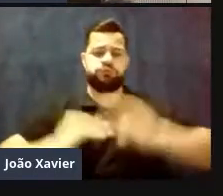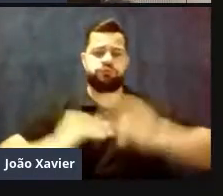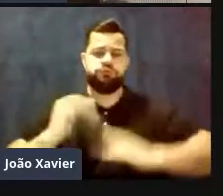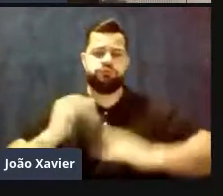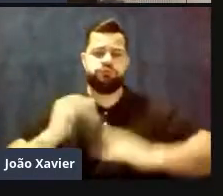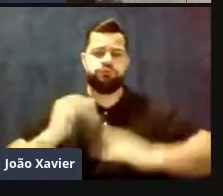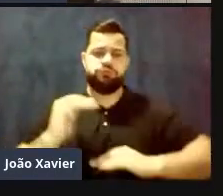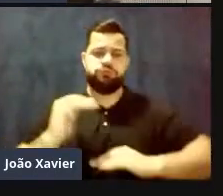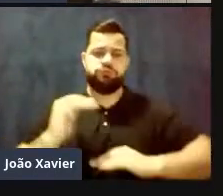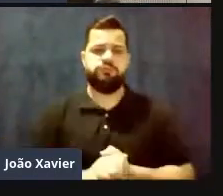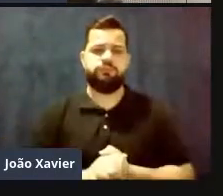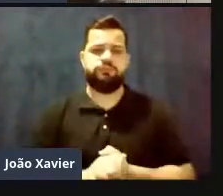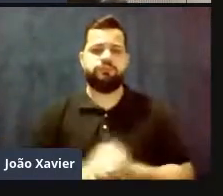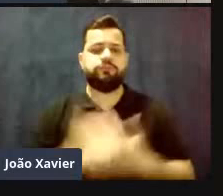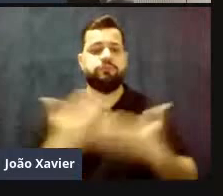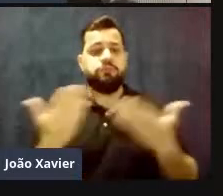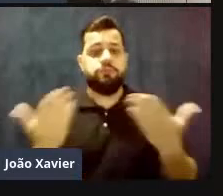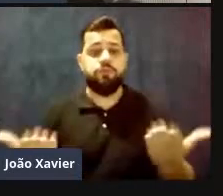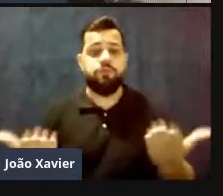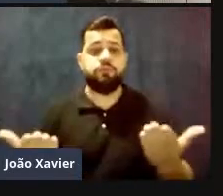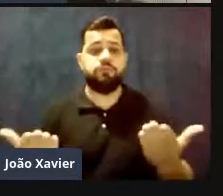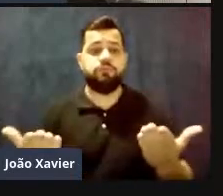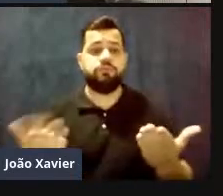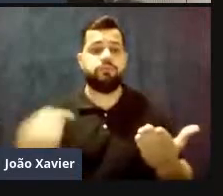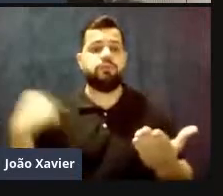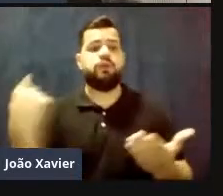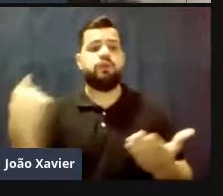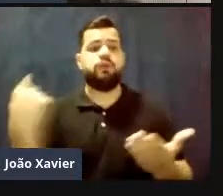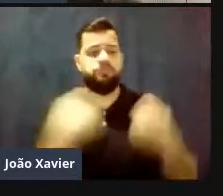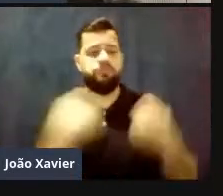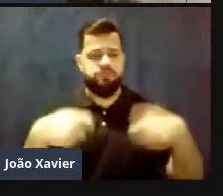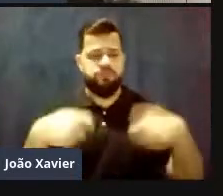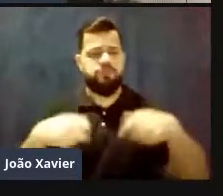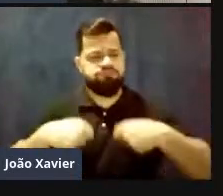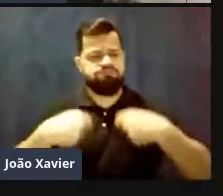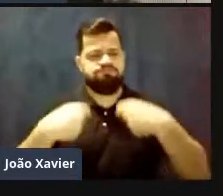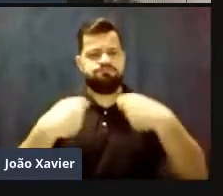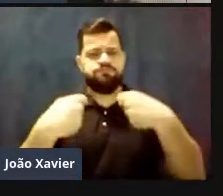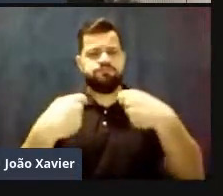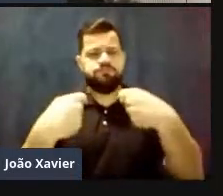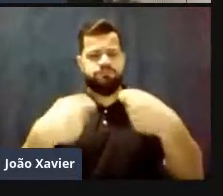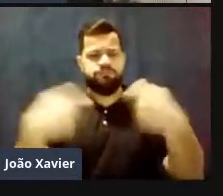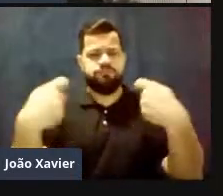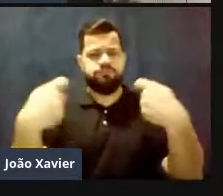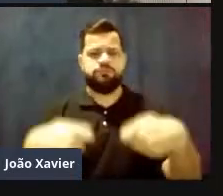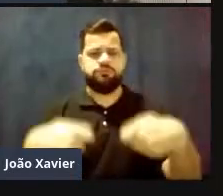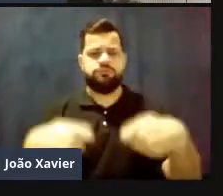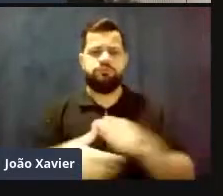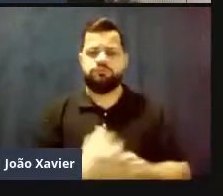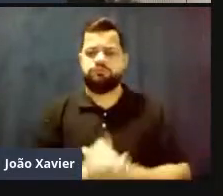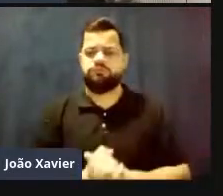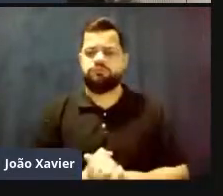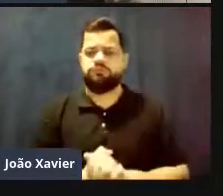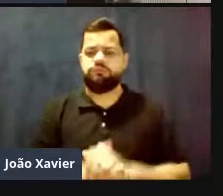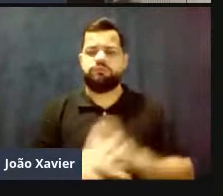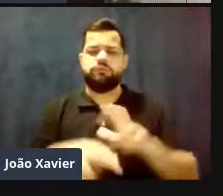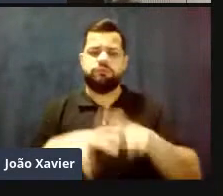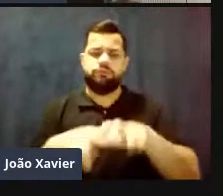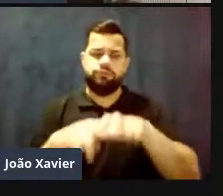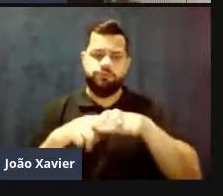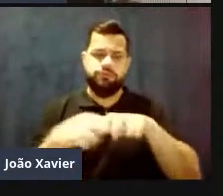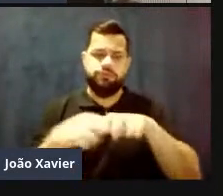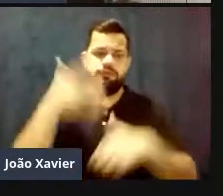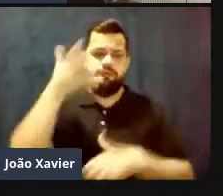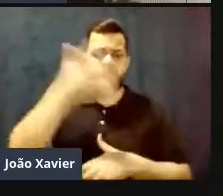Enfim, a gente tem que fazer o que pode, com o que tem, aonde a gente está. Era isso que eu tinha e pela atenção